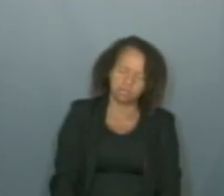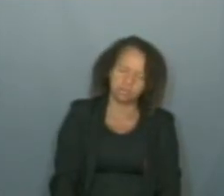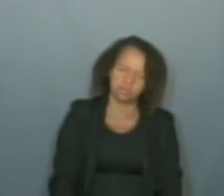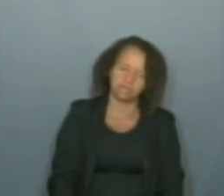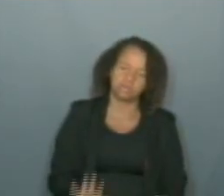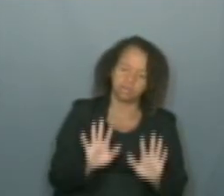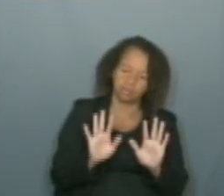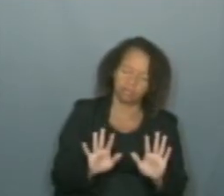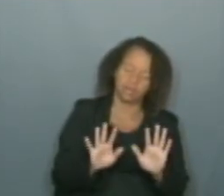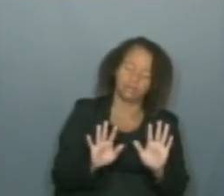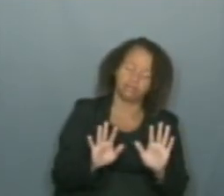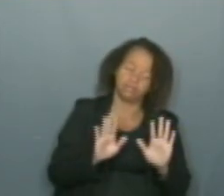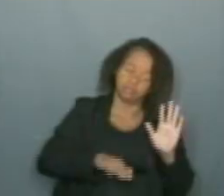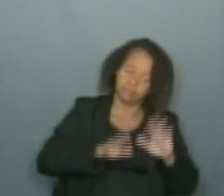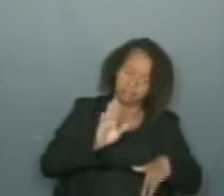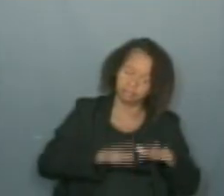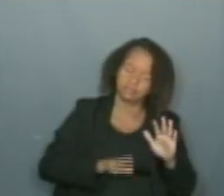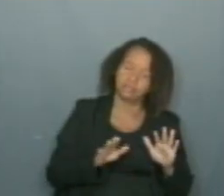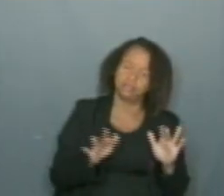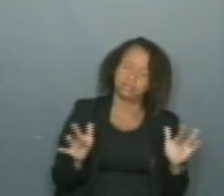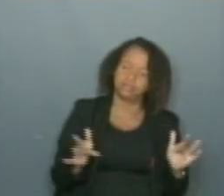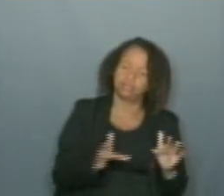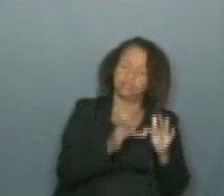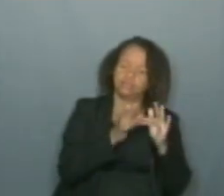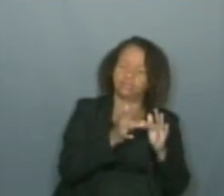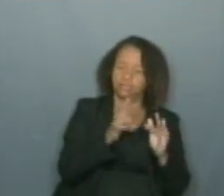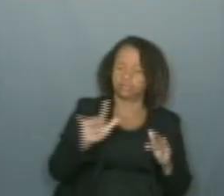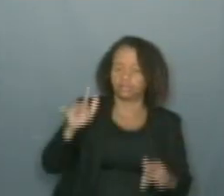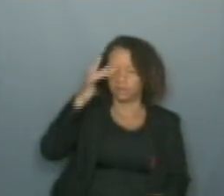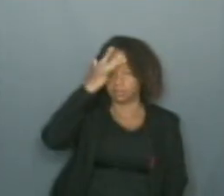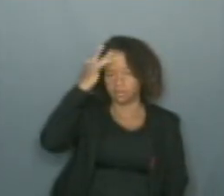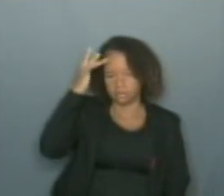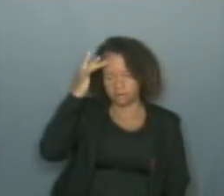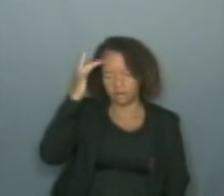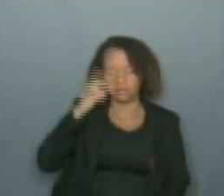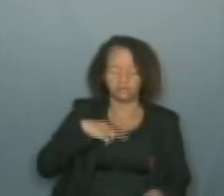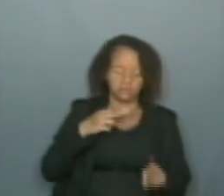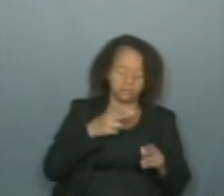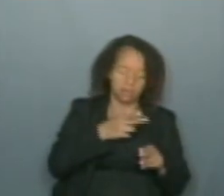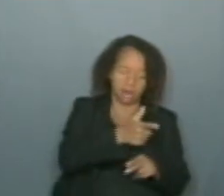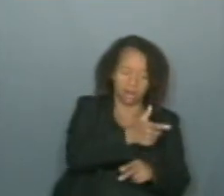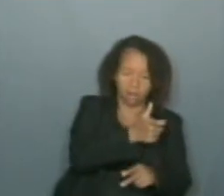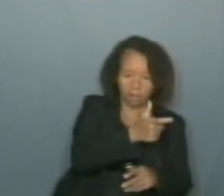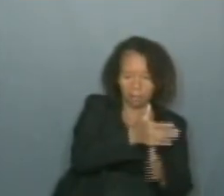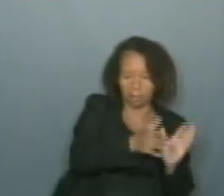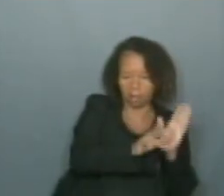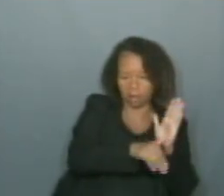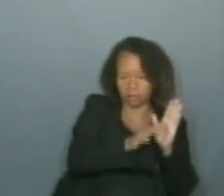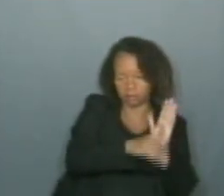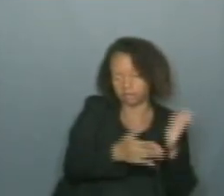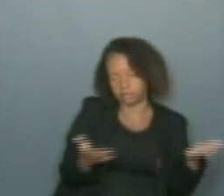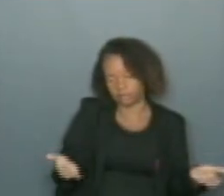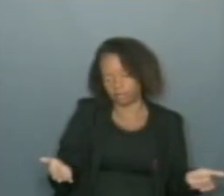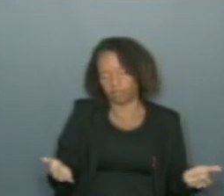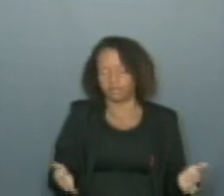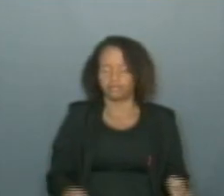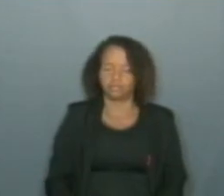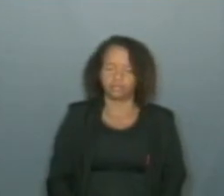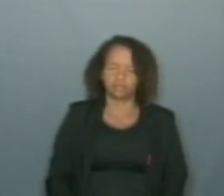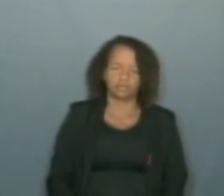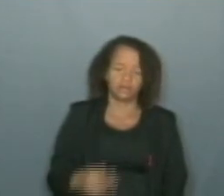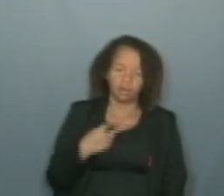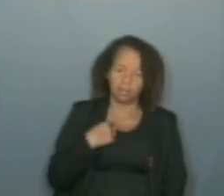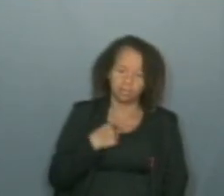alimentar o vício, vai se relacionar com assalto, com roubo. É uma verdade que não pode